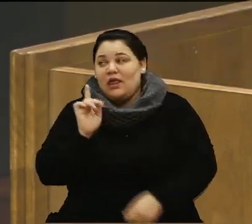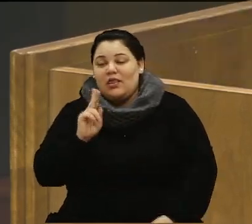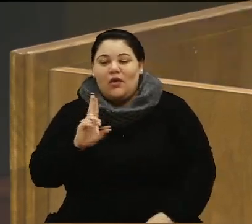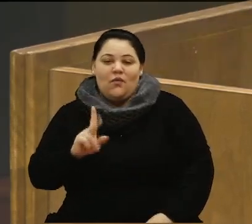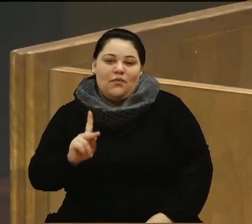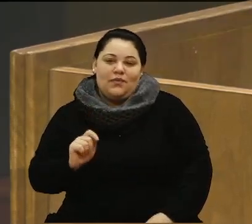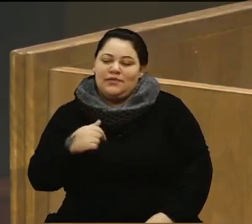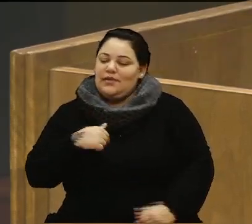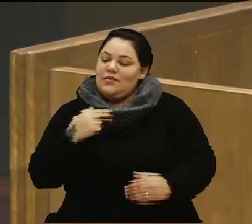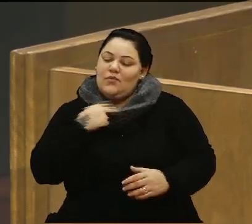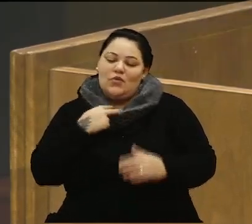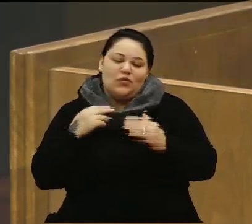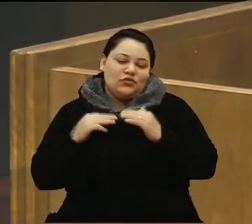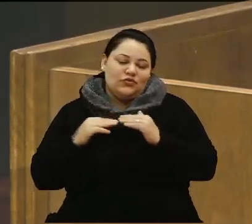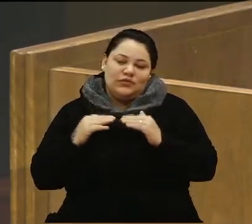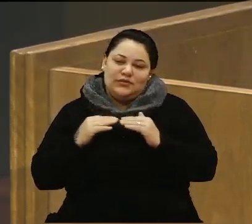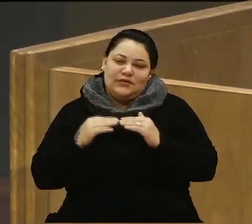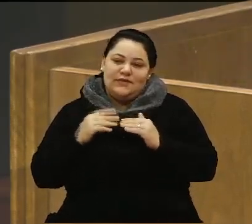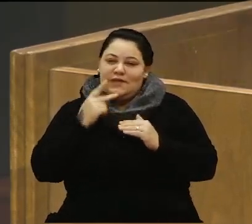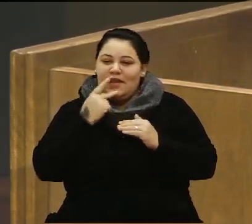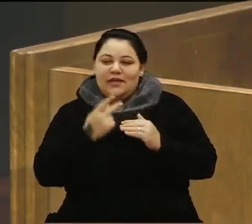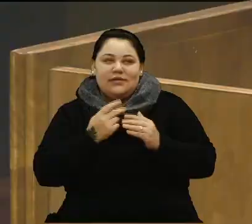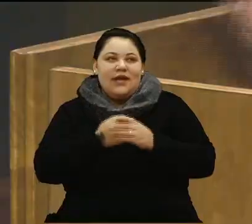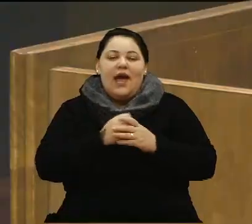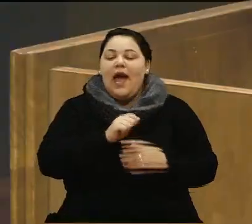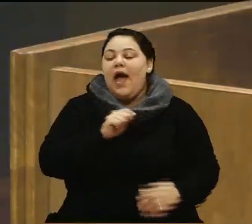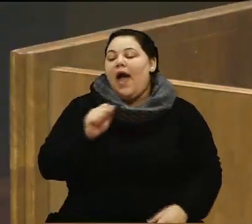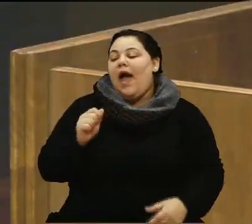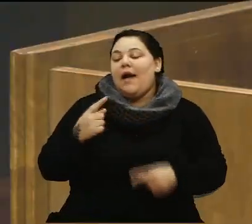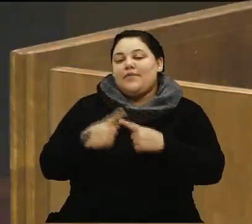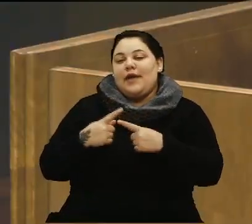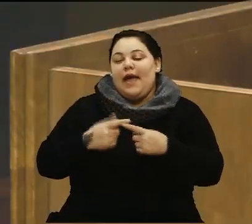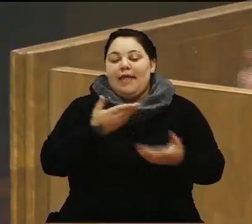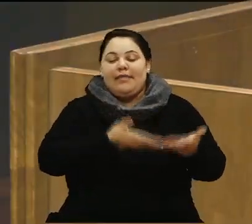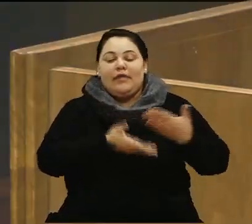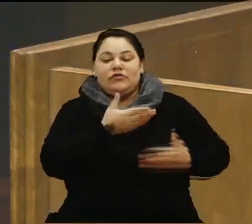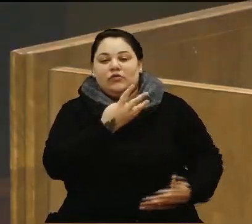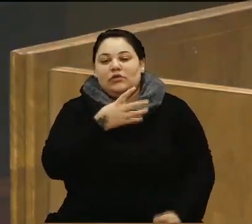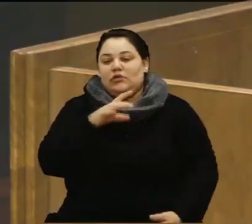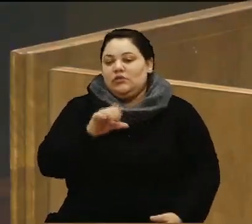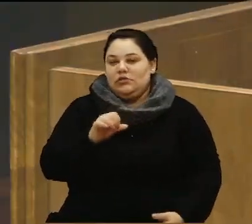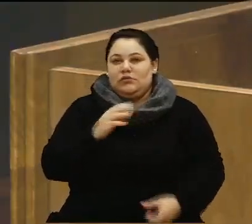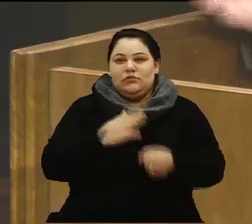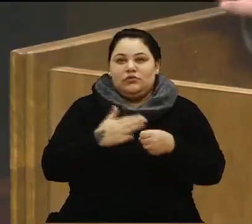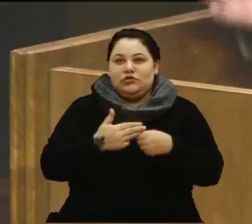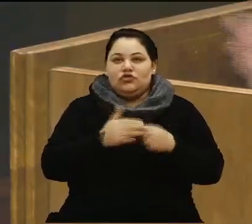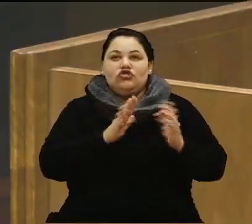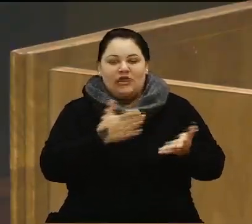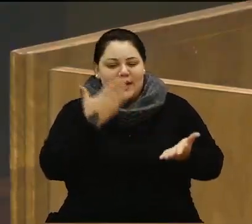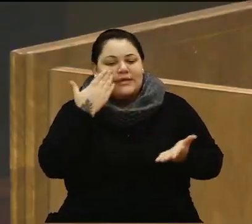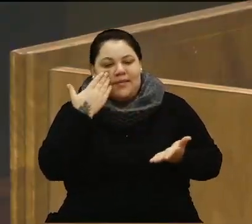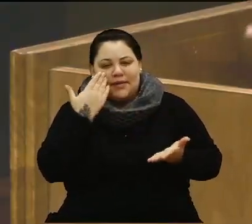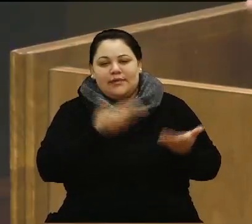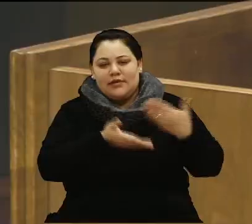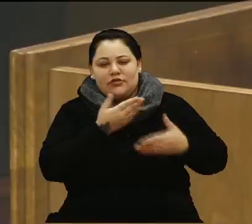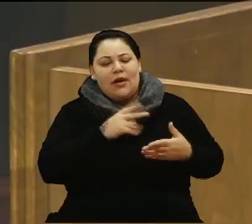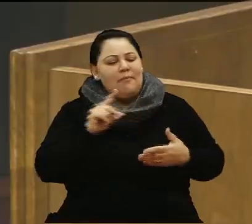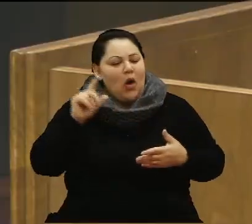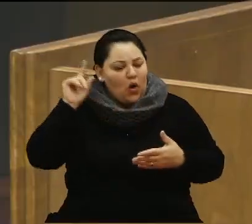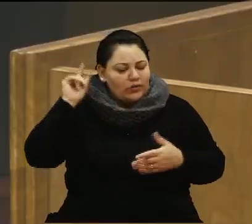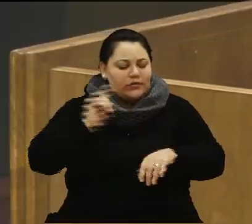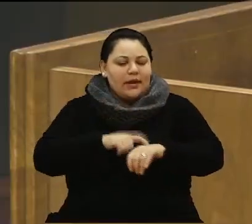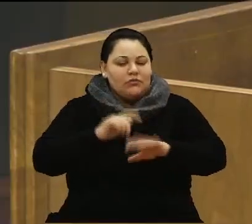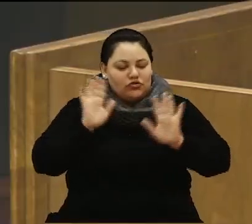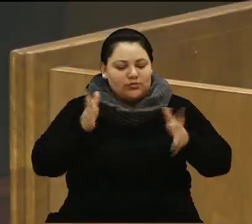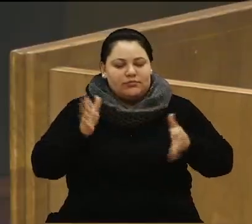não pode balizar da questão assim, é porque a gente atende 49 municípios. A gente já sabe que a gente atende a isso há muito tempo.